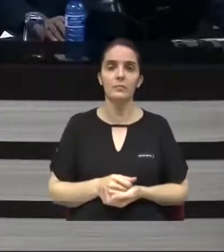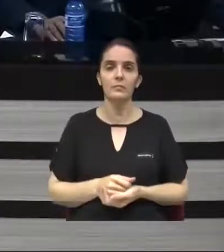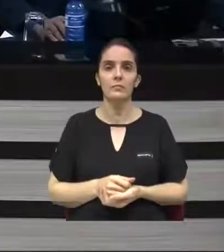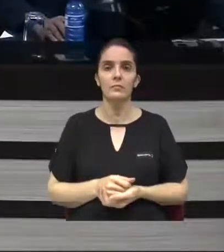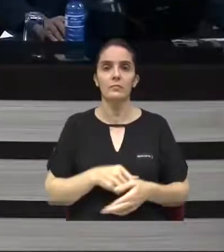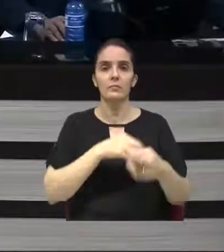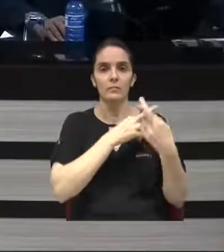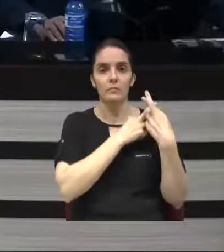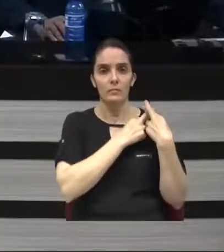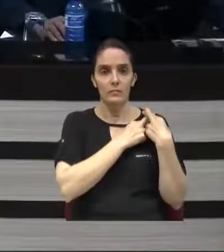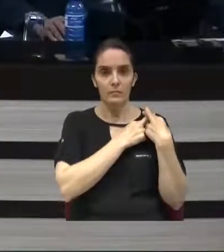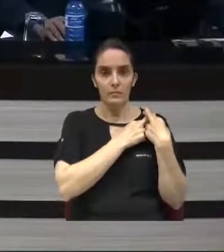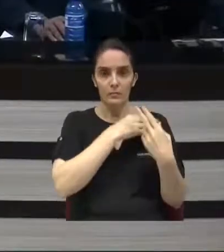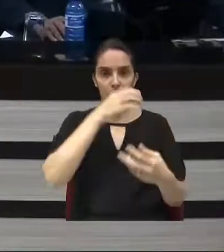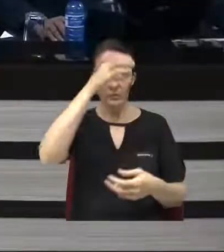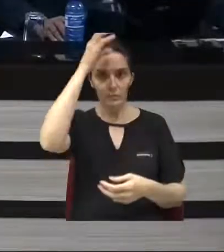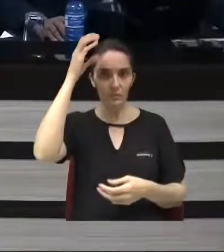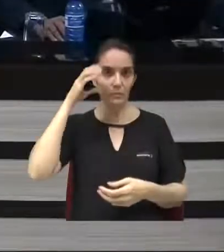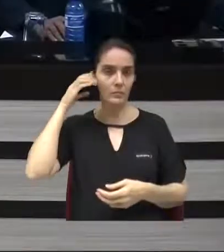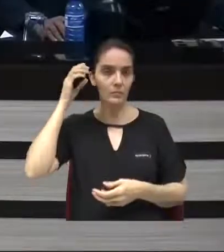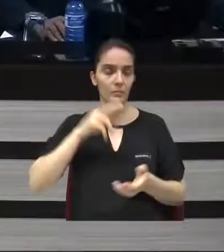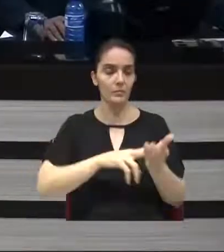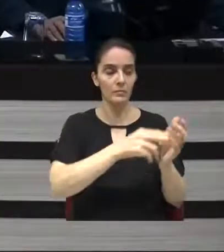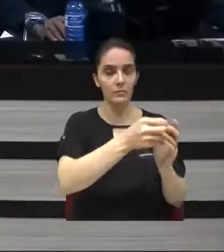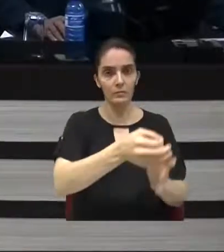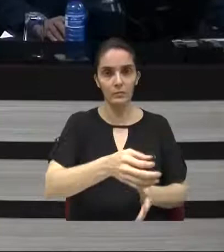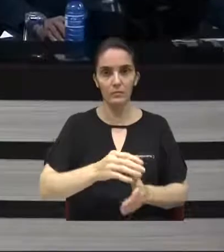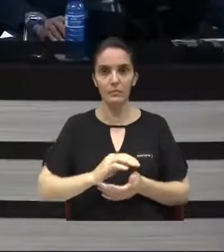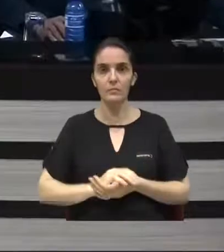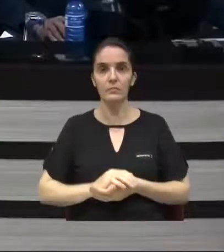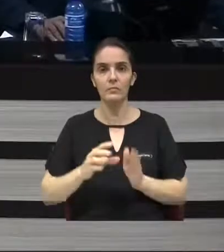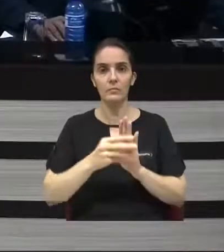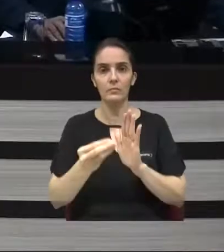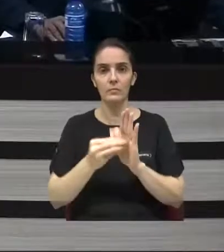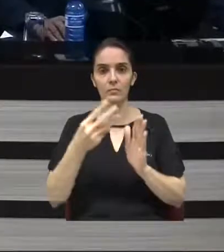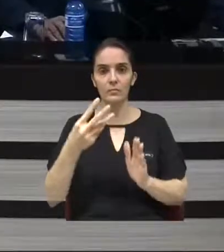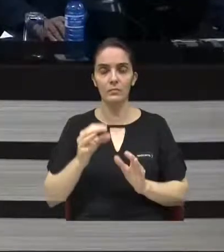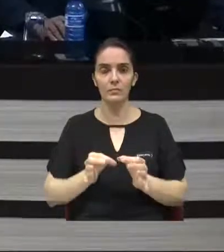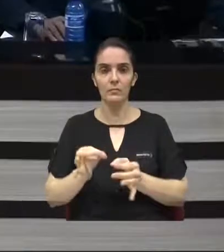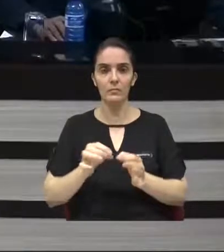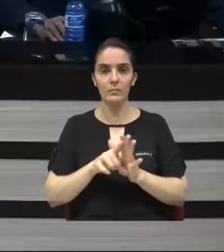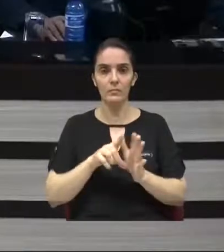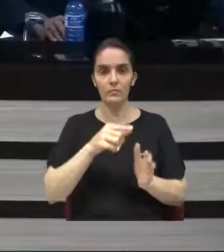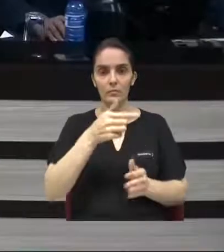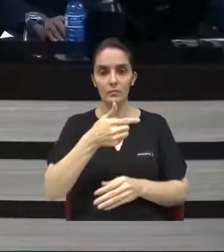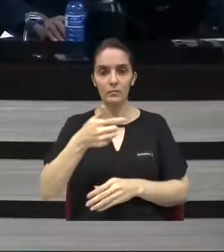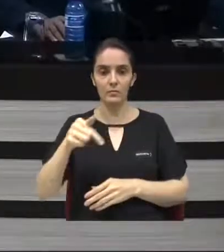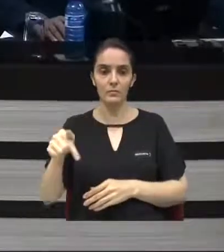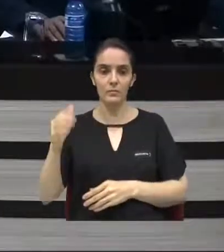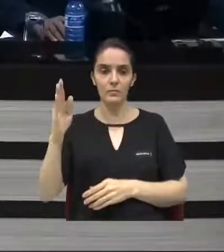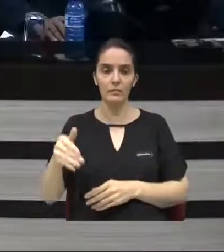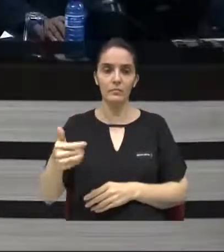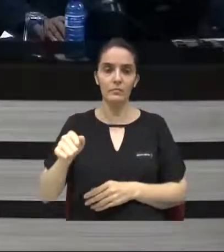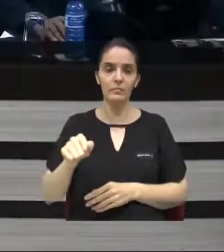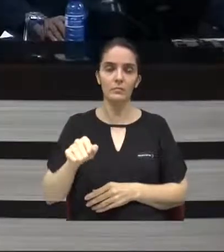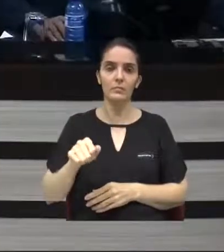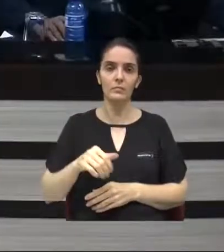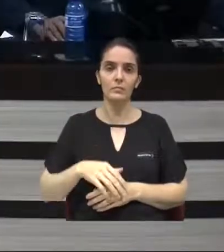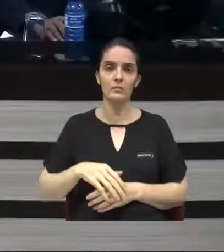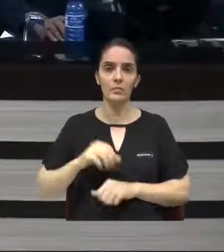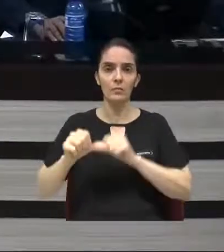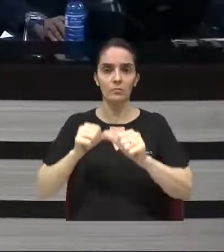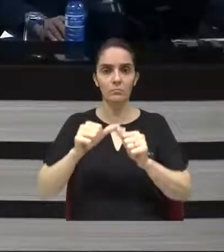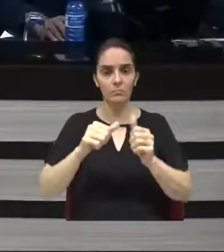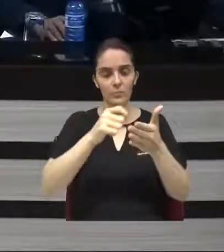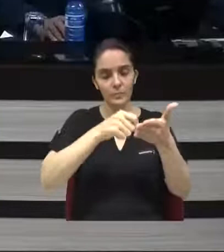Vereadora doutora Carolina Pontes. Às comissões. Emenda número 3 ao projeto de lei 277/2018, modifica a redação